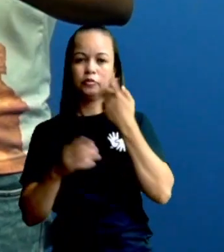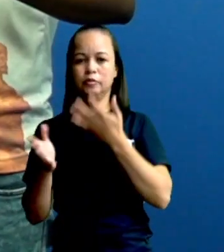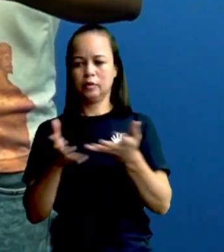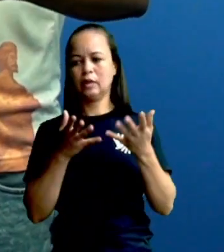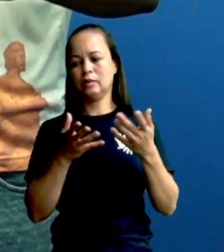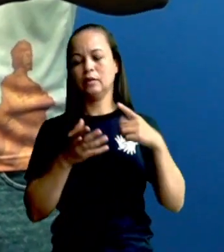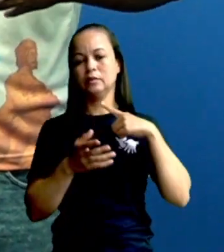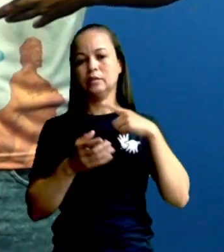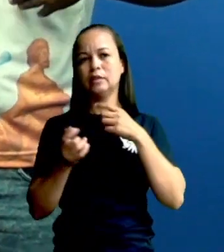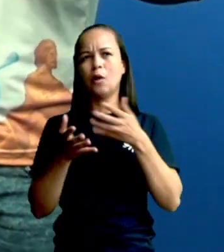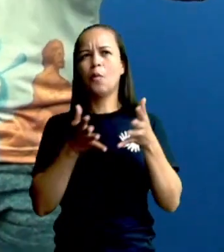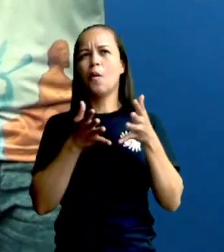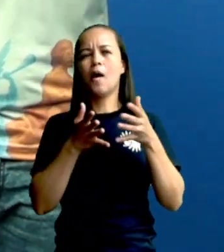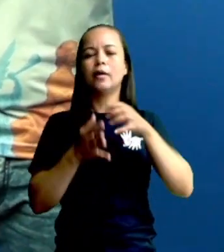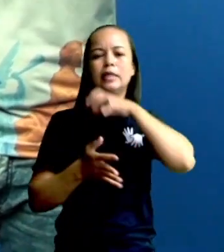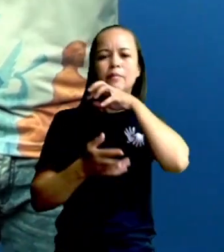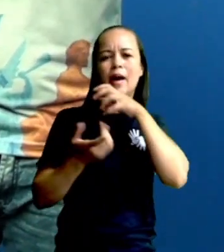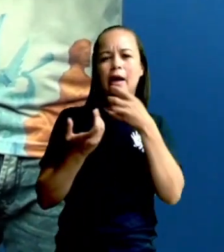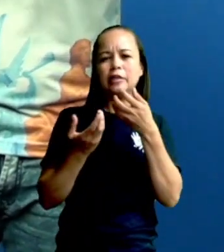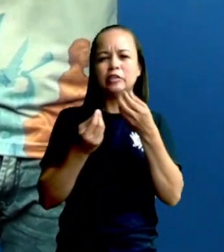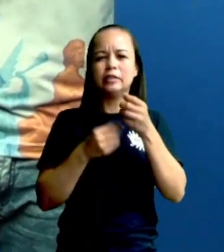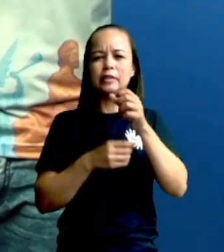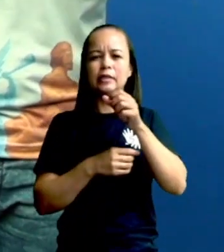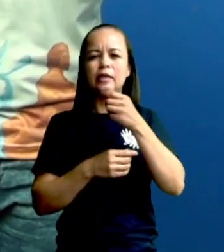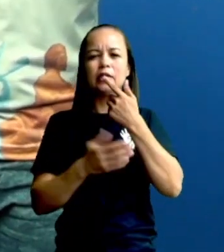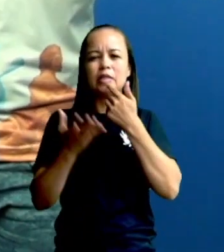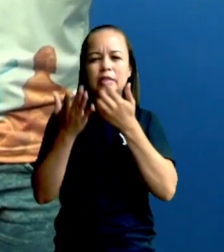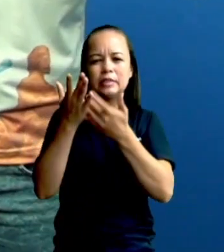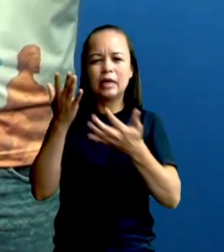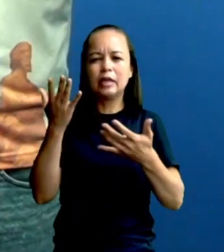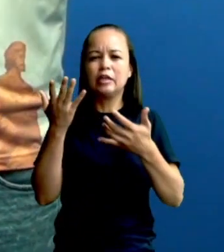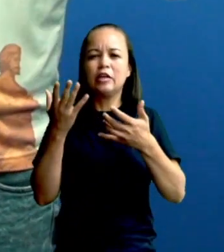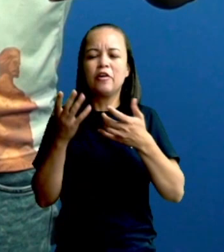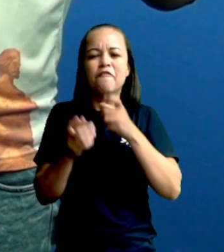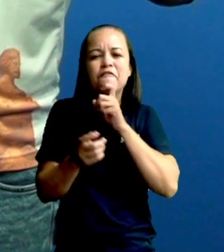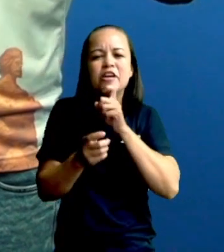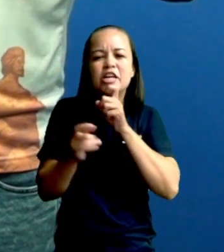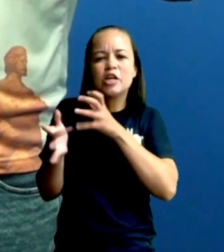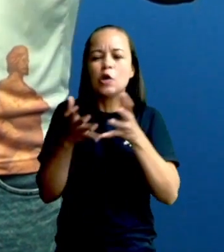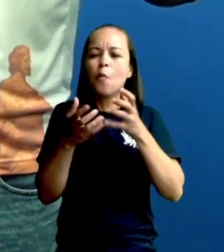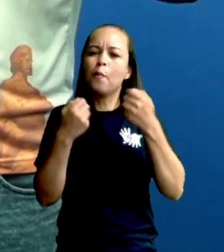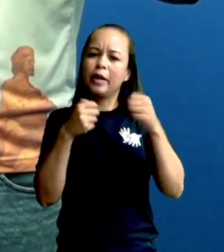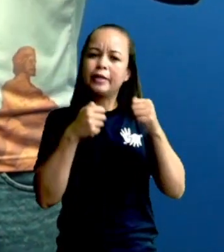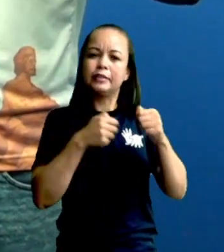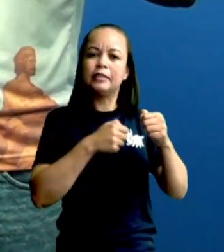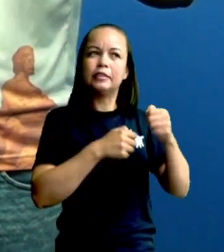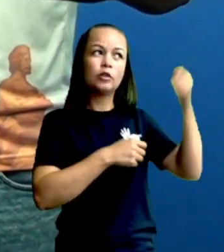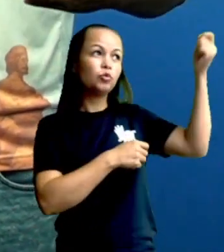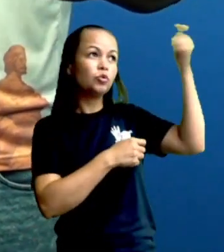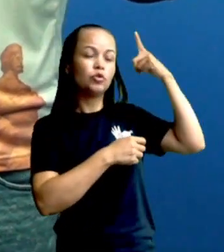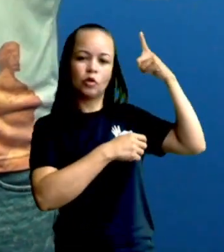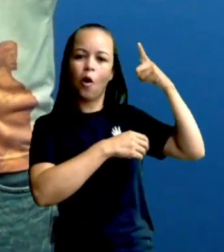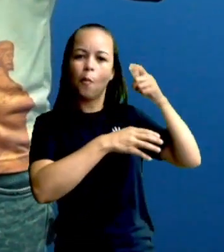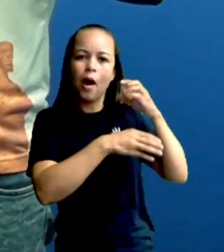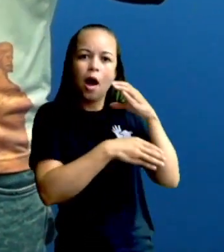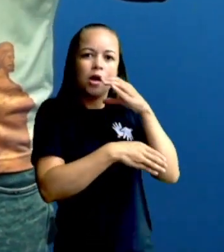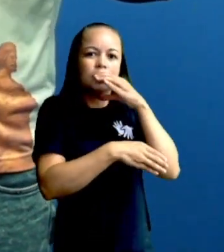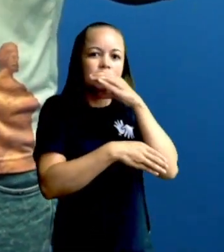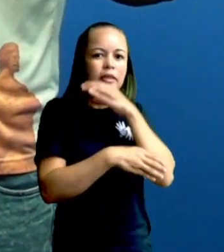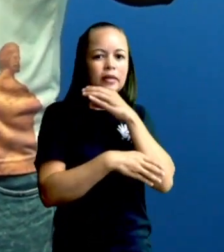de sangue frio, eles precisam ficar se aquecendo ao sol para que seu metabolismo aumente, suas